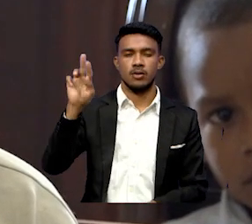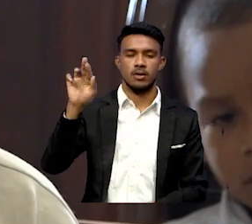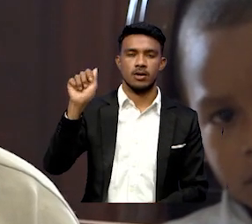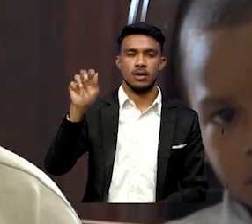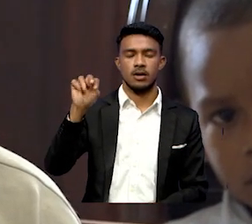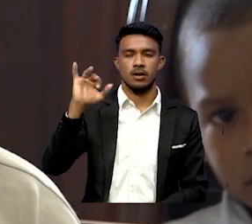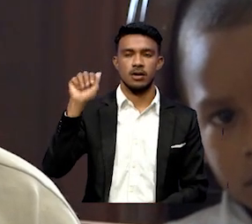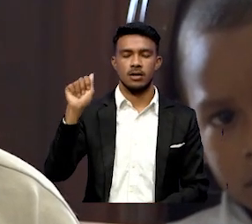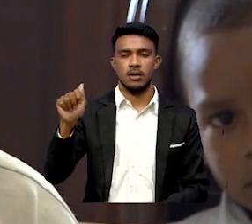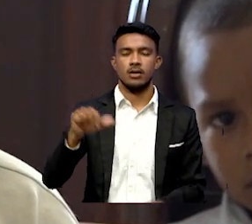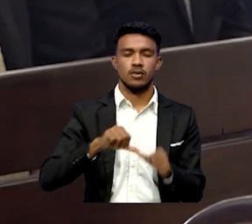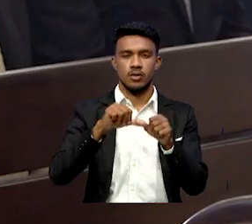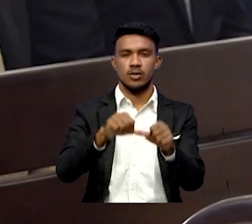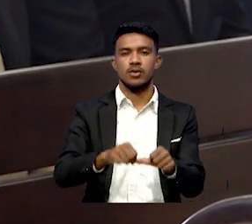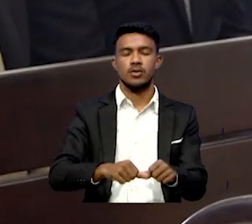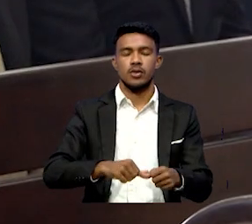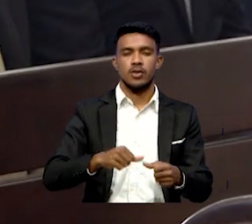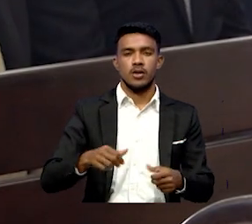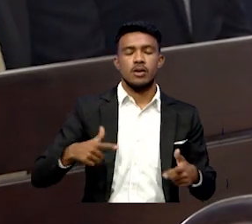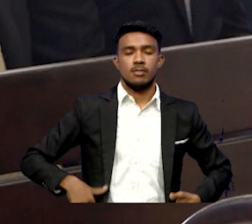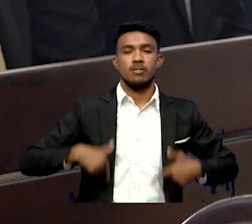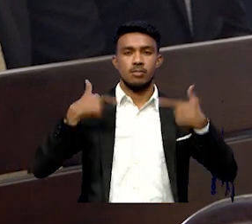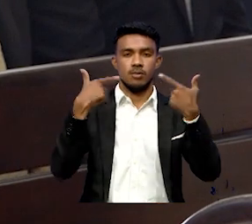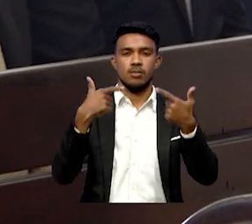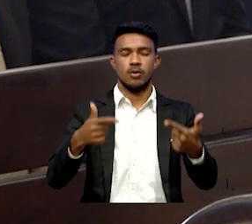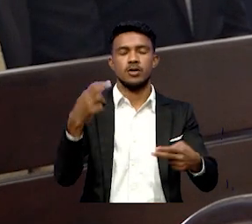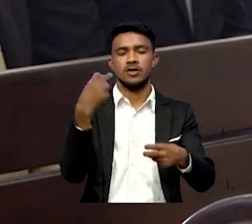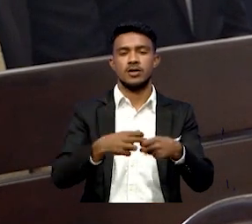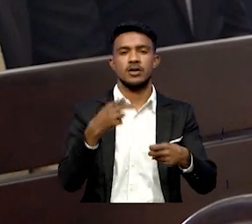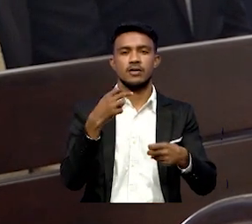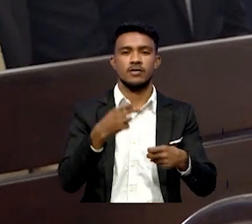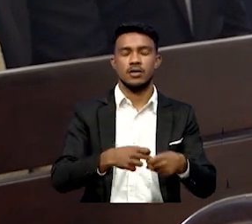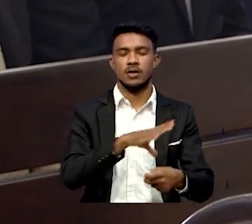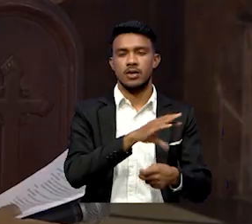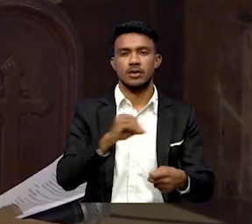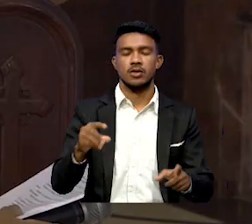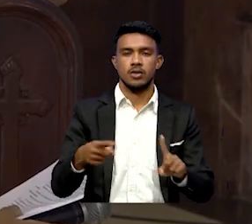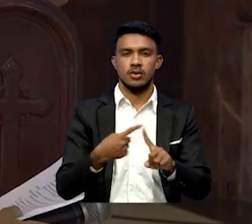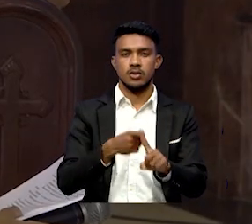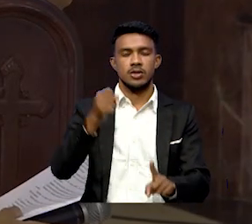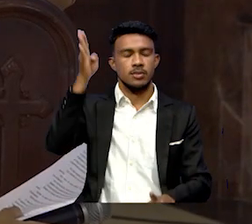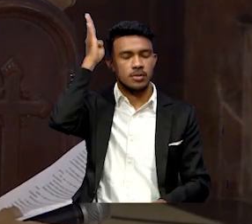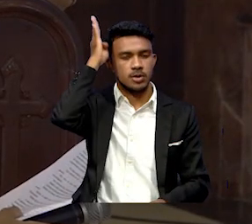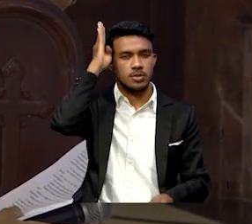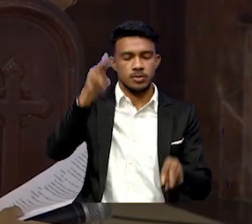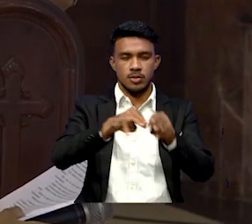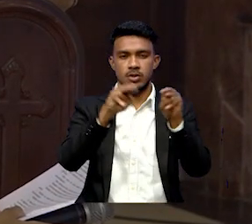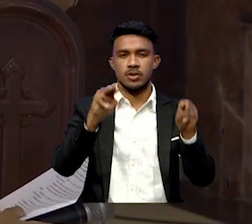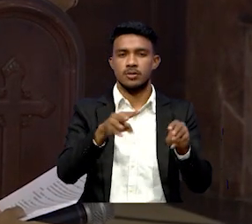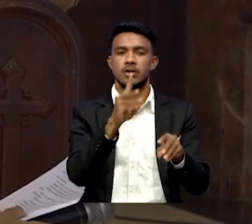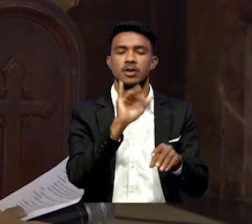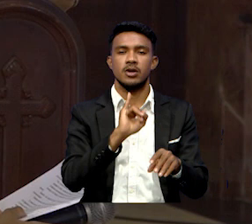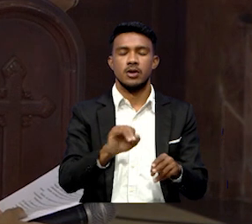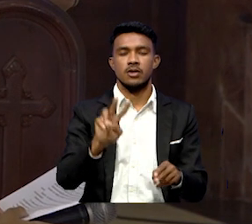susar, tamba hetan invasão Rússia Rússia. Acto consagração ne, dirige o arcebispo Arquidiocese Metropolitana Delhi,